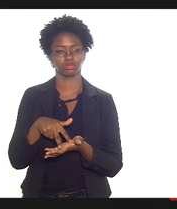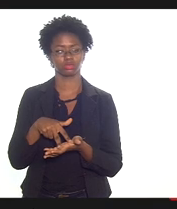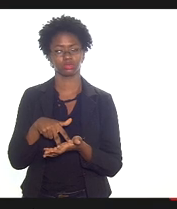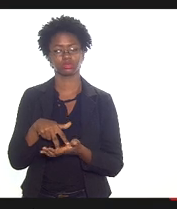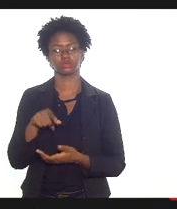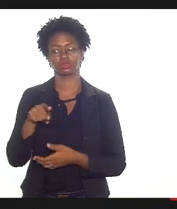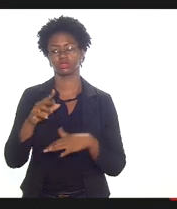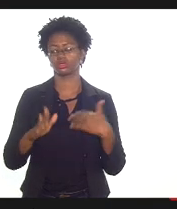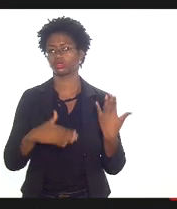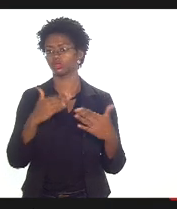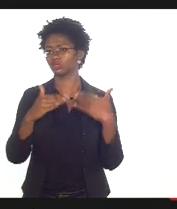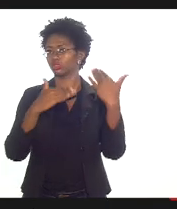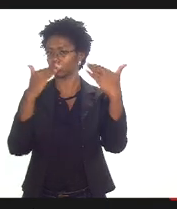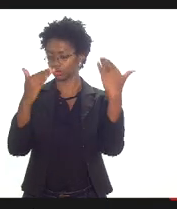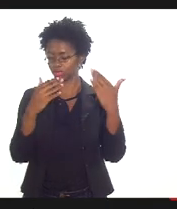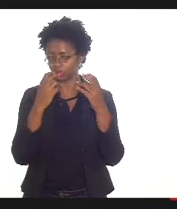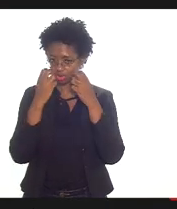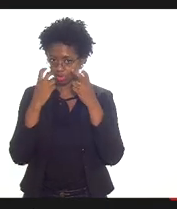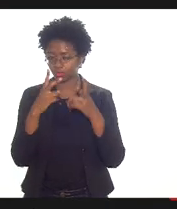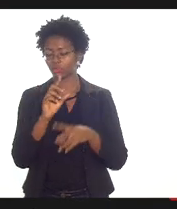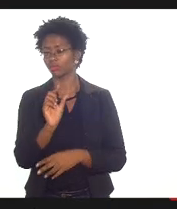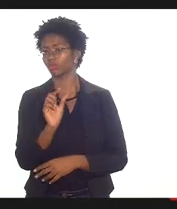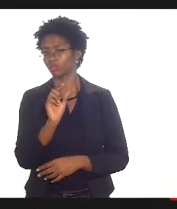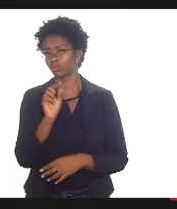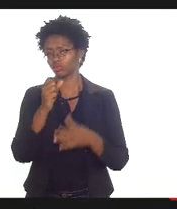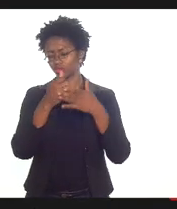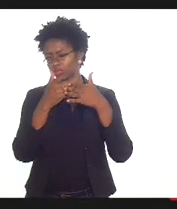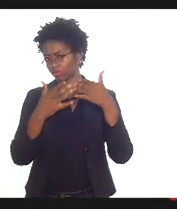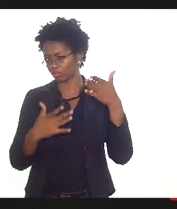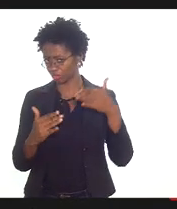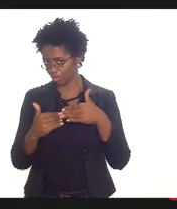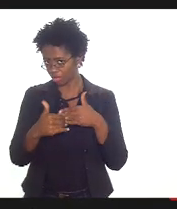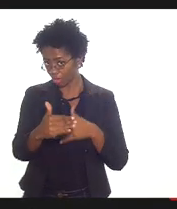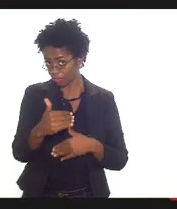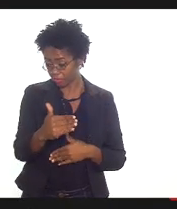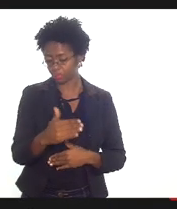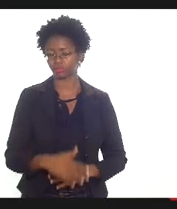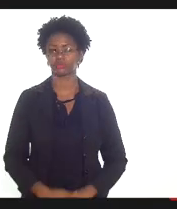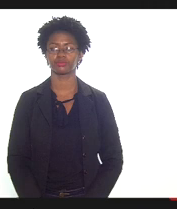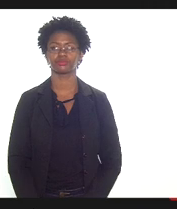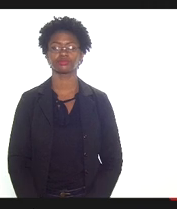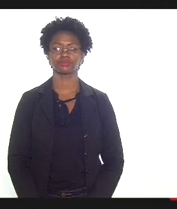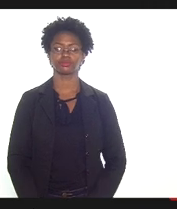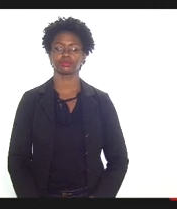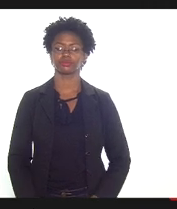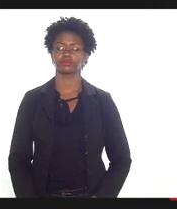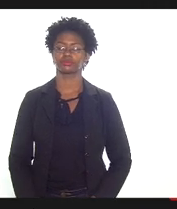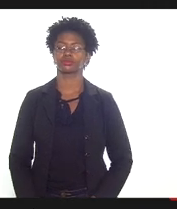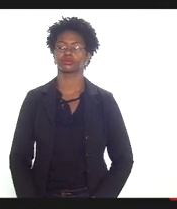nesse crescimento. Né? Nós vamos ver um pouquinho desse detalhamento um pouquinho mais à frente.